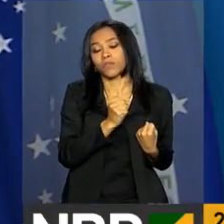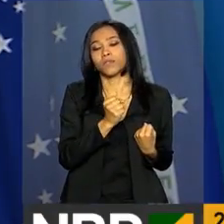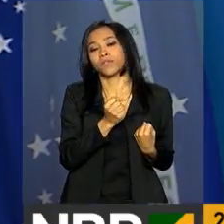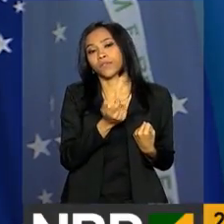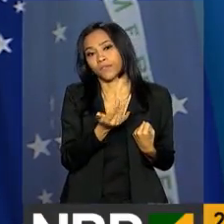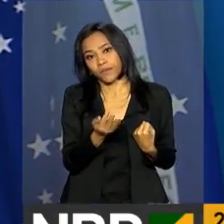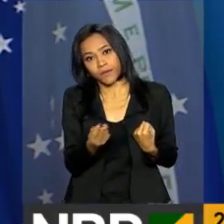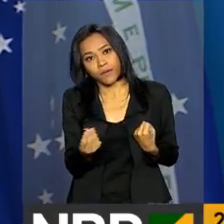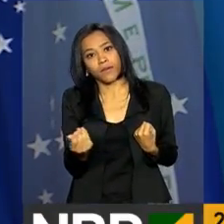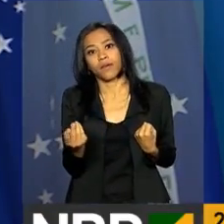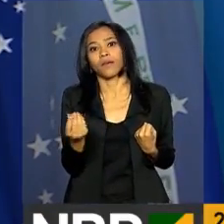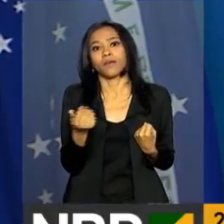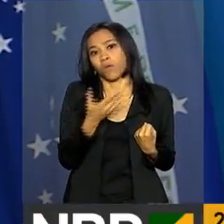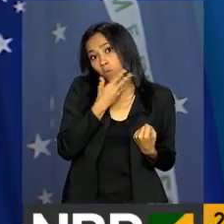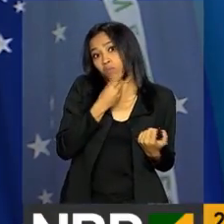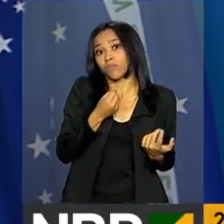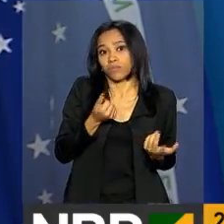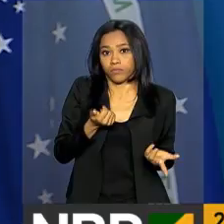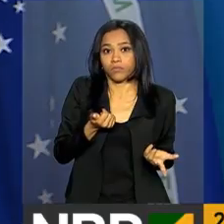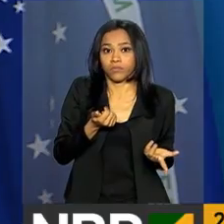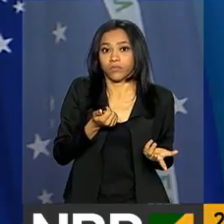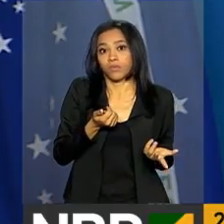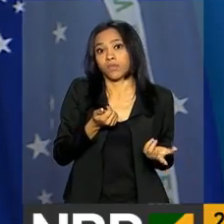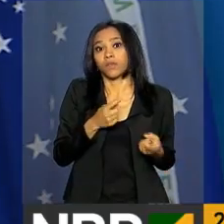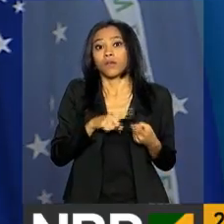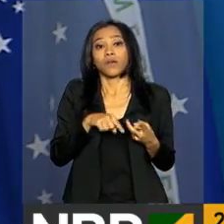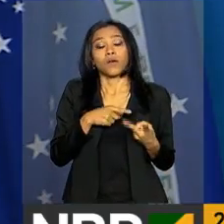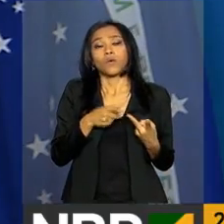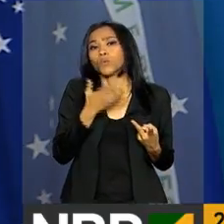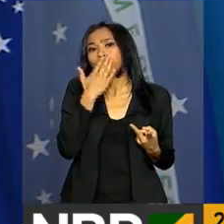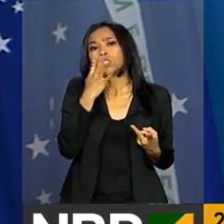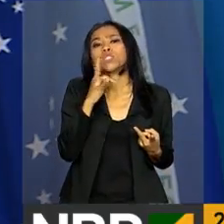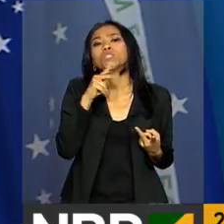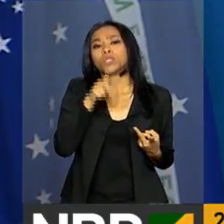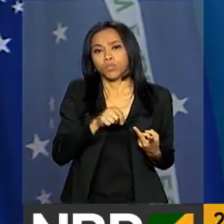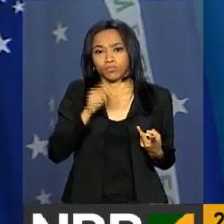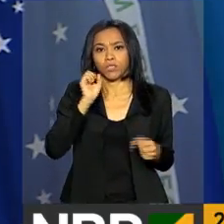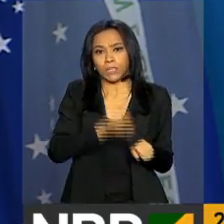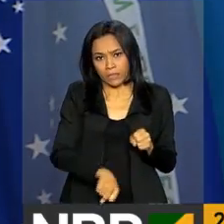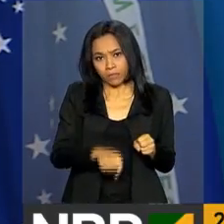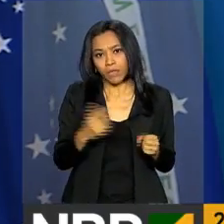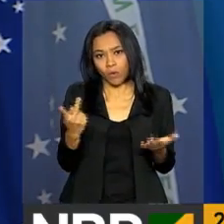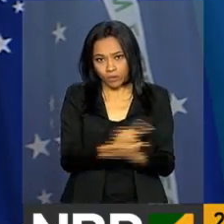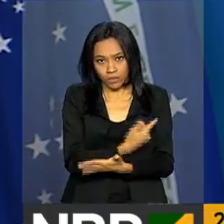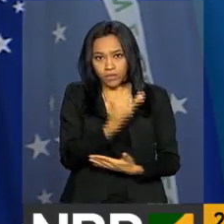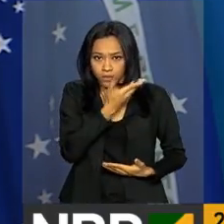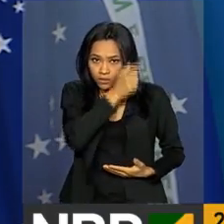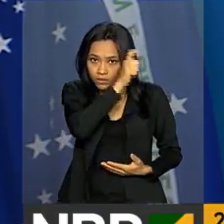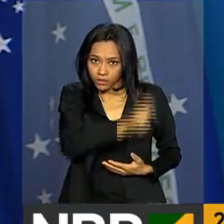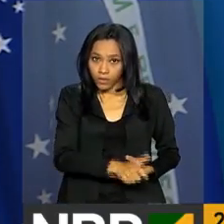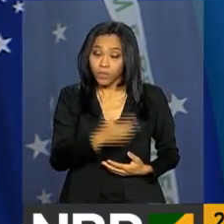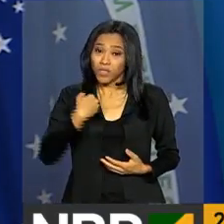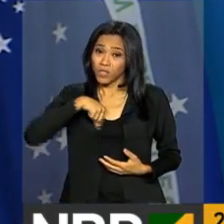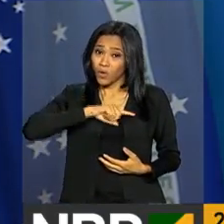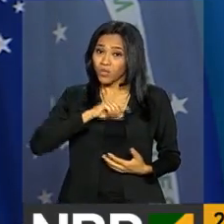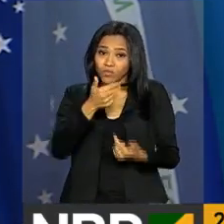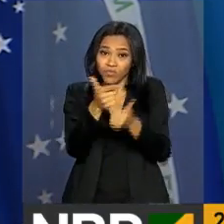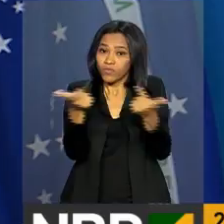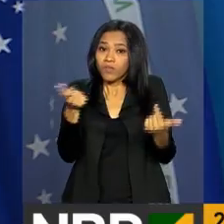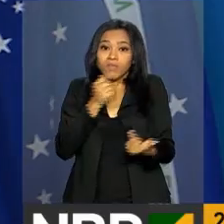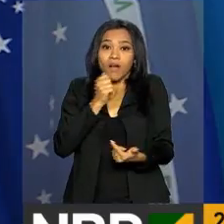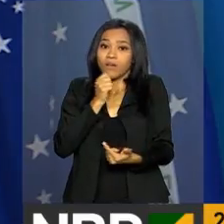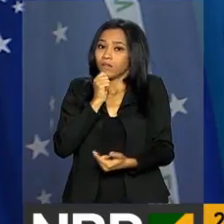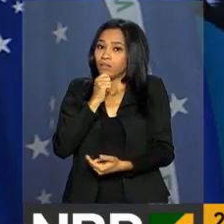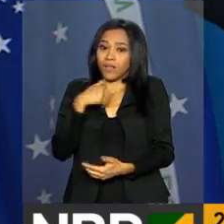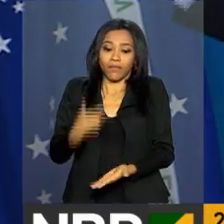naturalmente o sexo o delito a natureza do delito e nós lamentavelmente não tivemos condições até